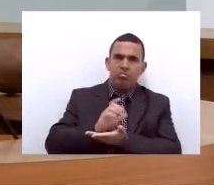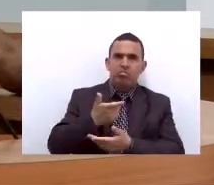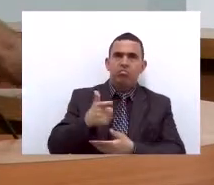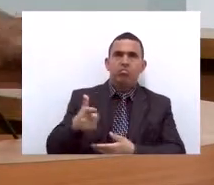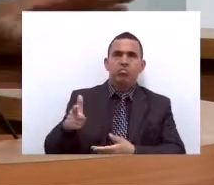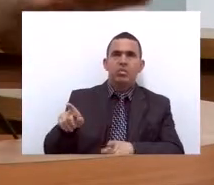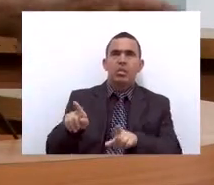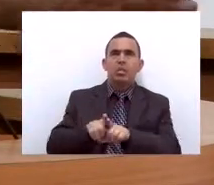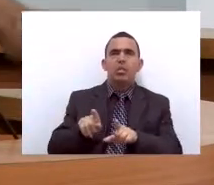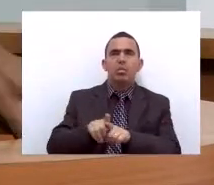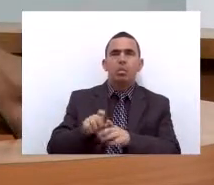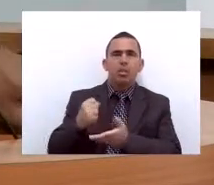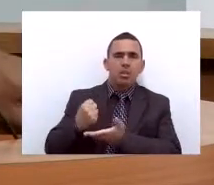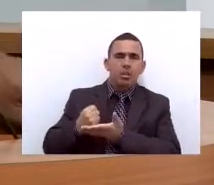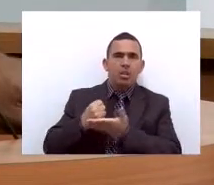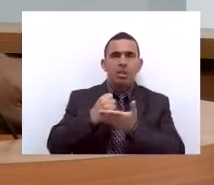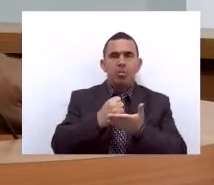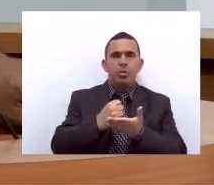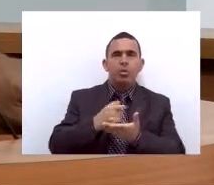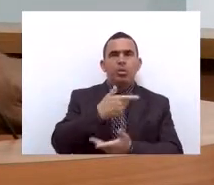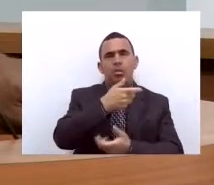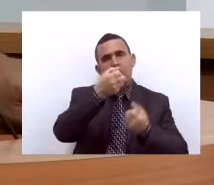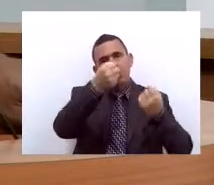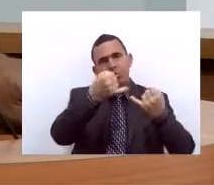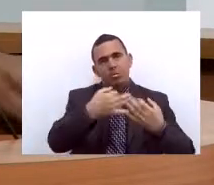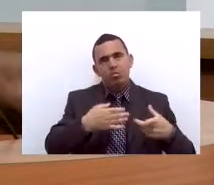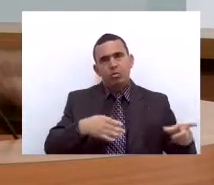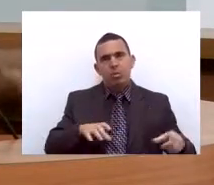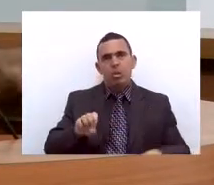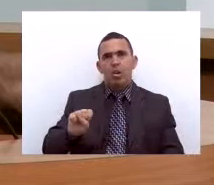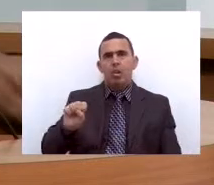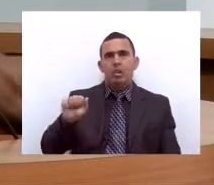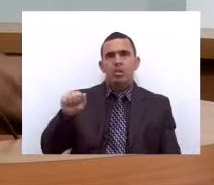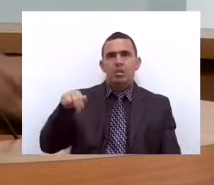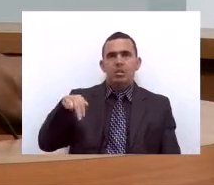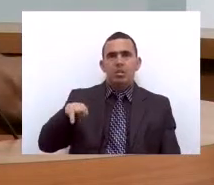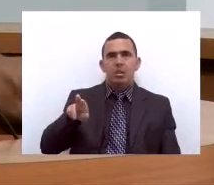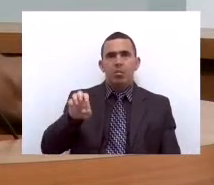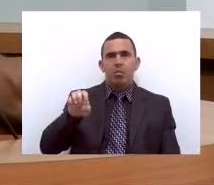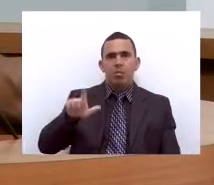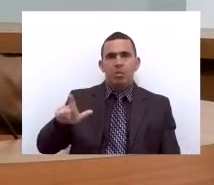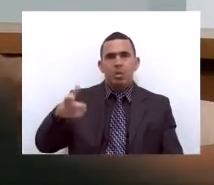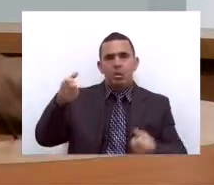não temos apoio, que nem o nosso amigo Samuel falou, de Guarulhos.